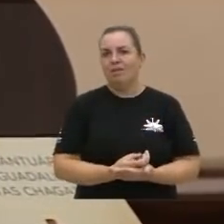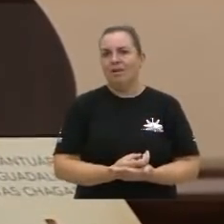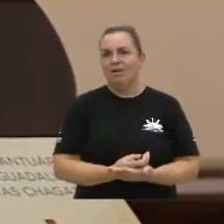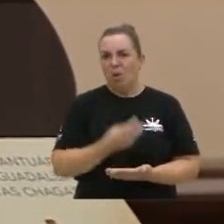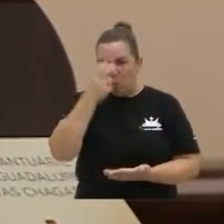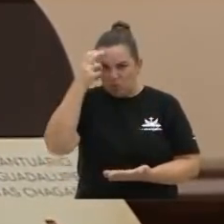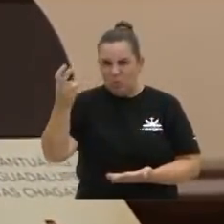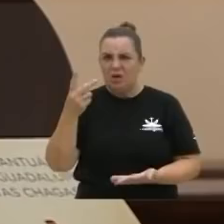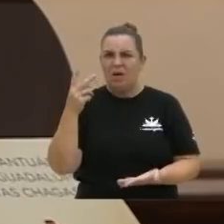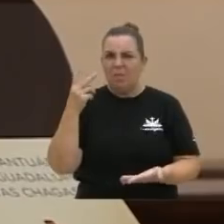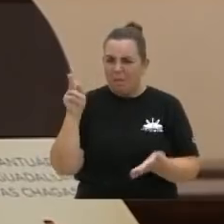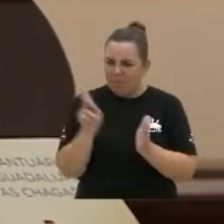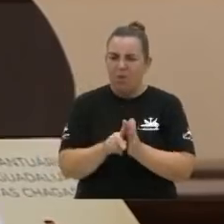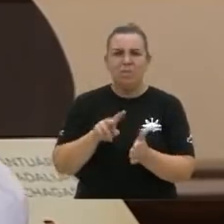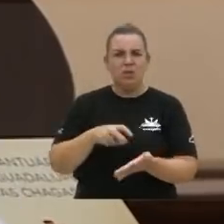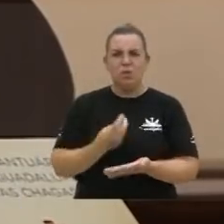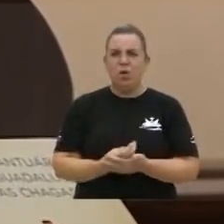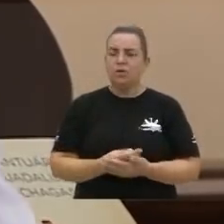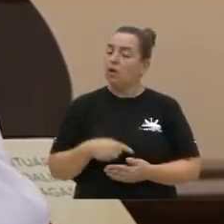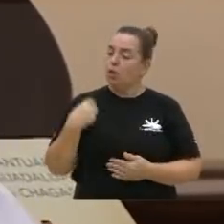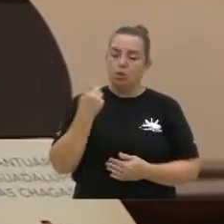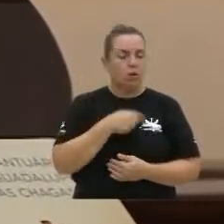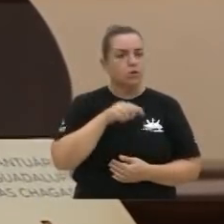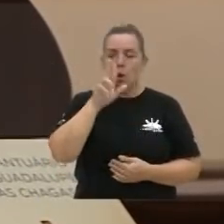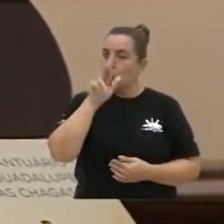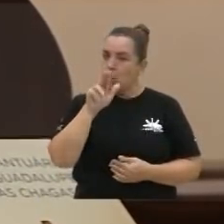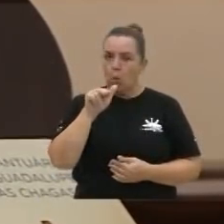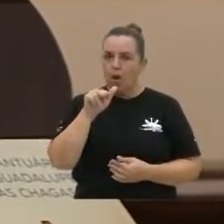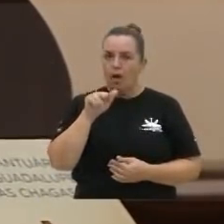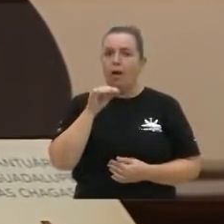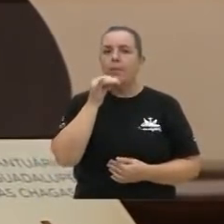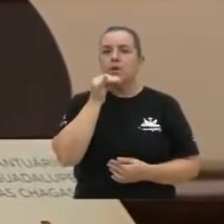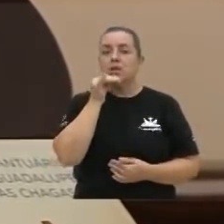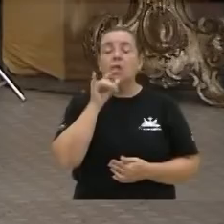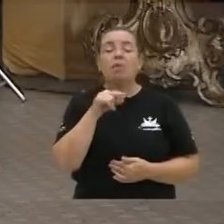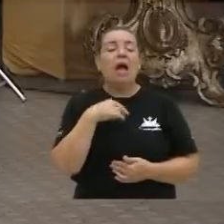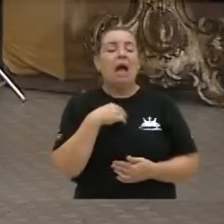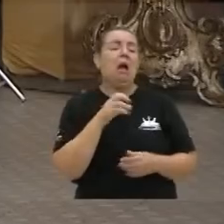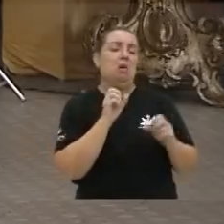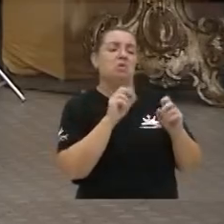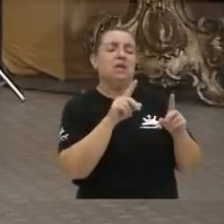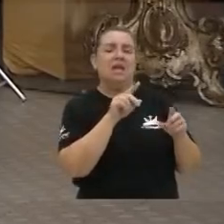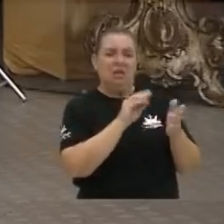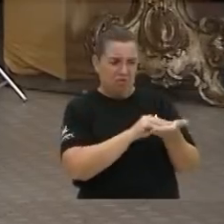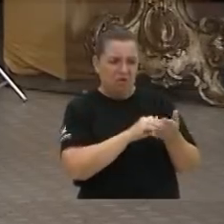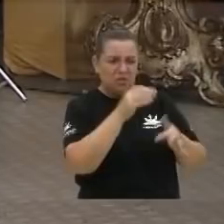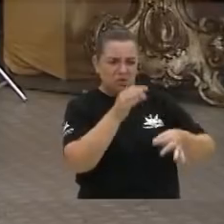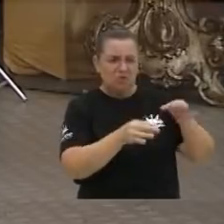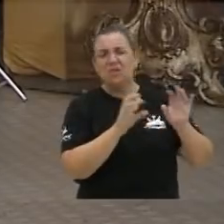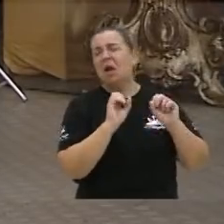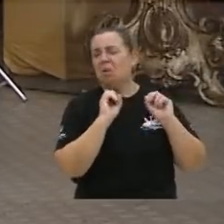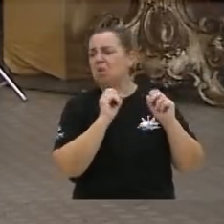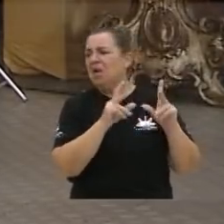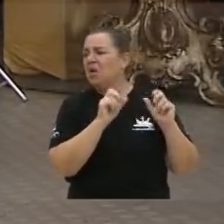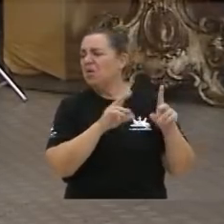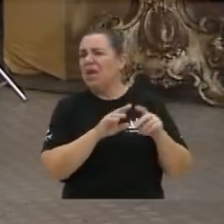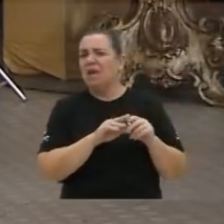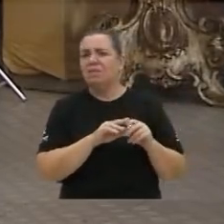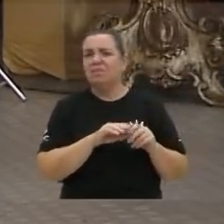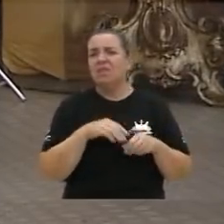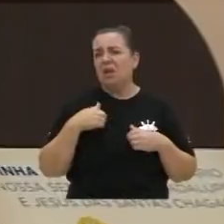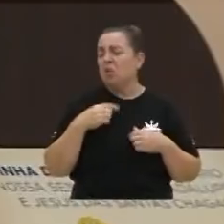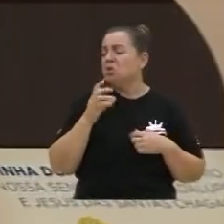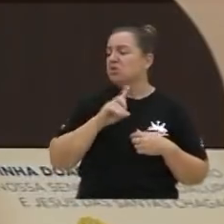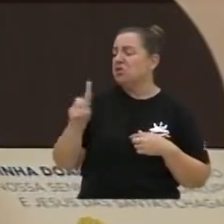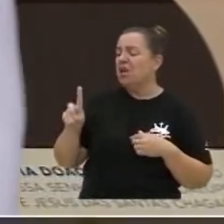Nunca poderemos ser coniventes com a injustiça, e não se trata de ser de direita ou de